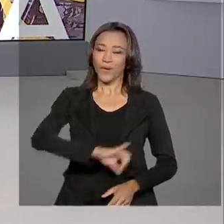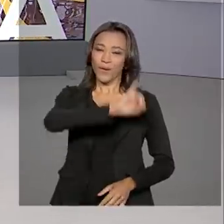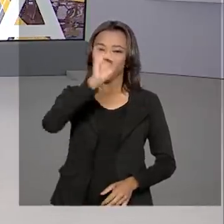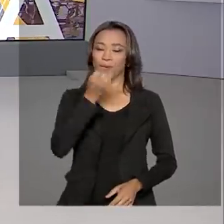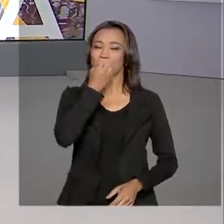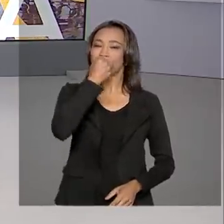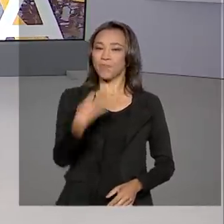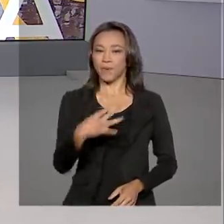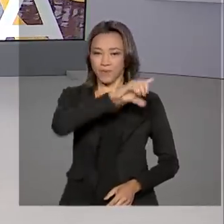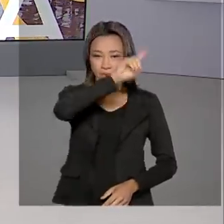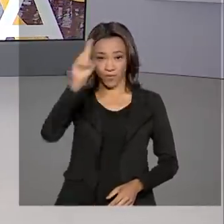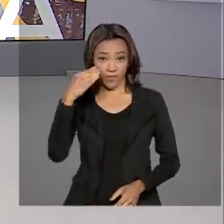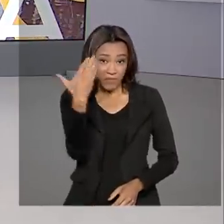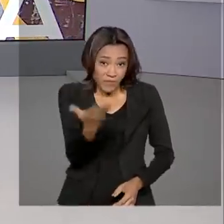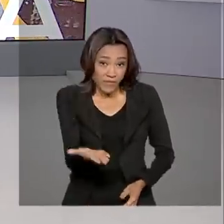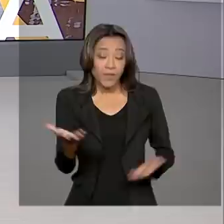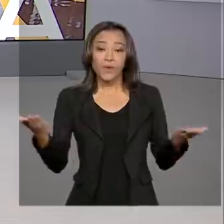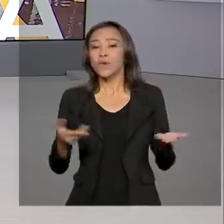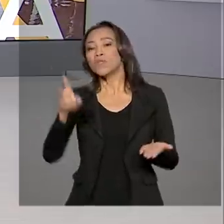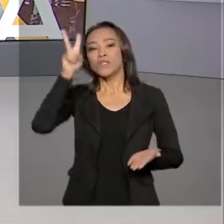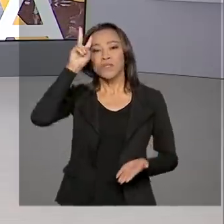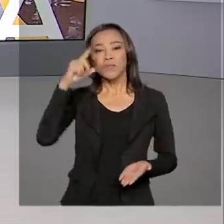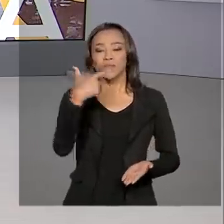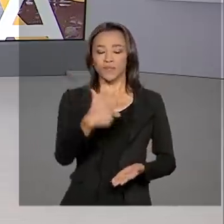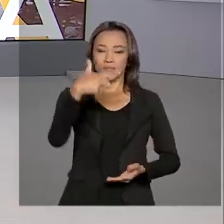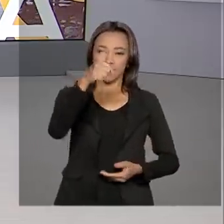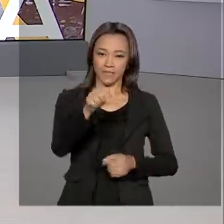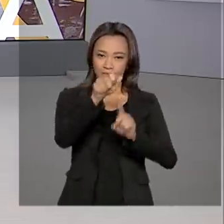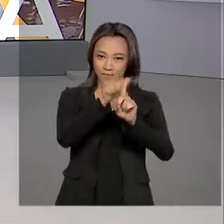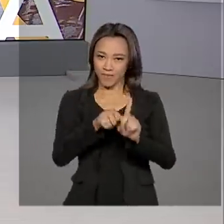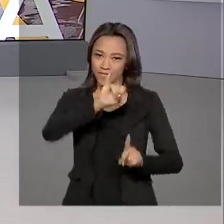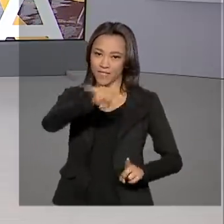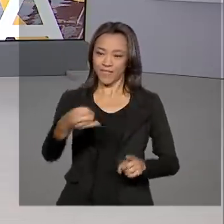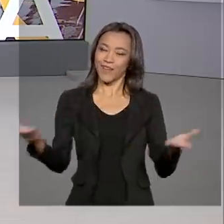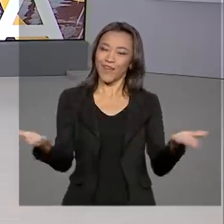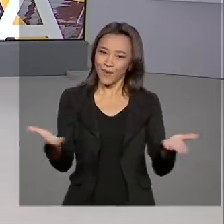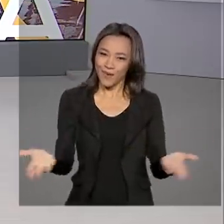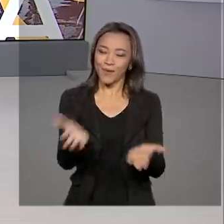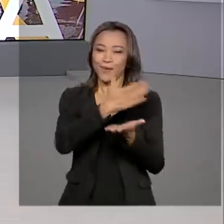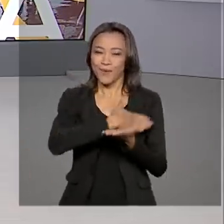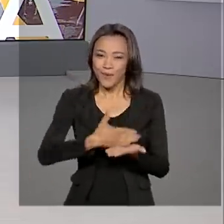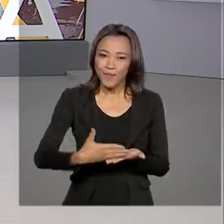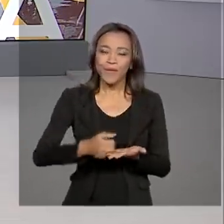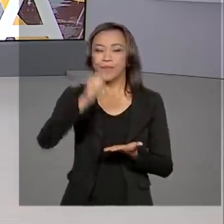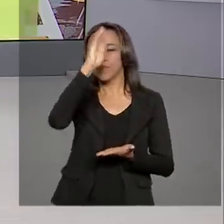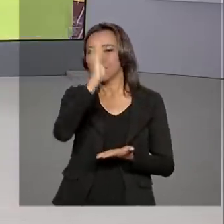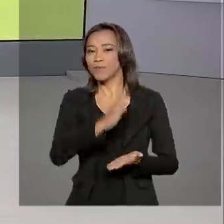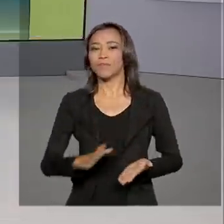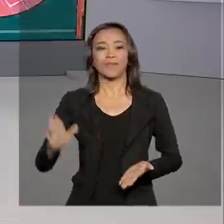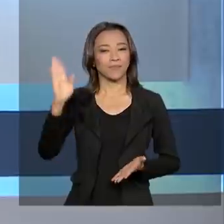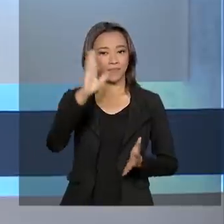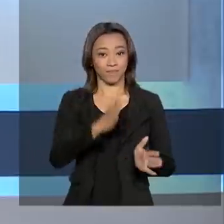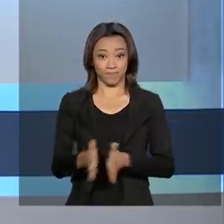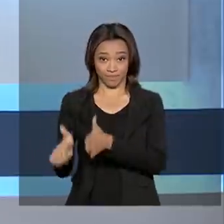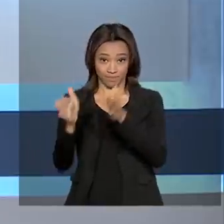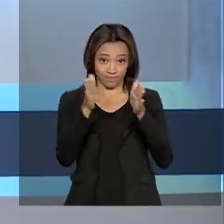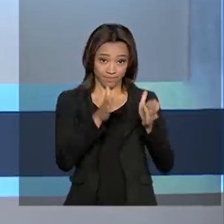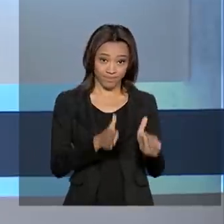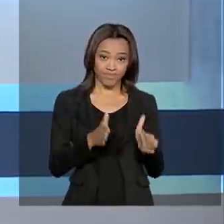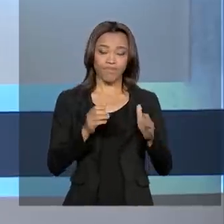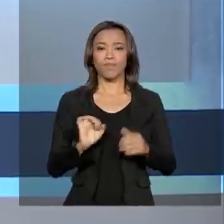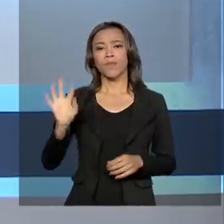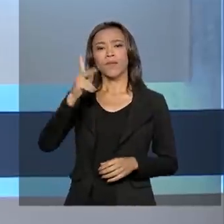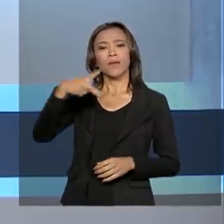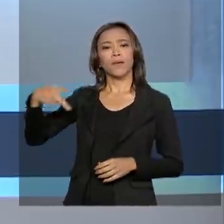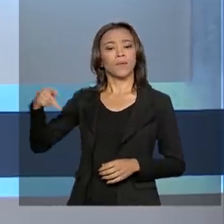Olá, bom dia para você. Hoje é segunda-feira, 27 de janeiro. Começa agora o Brasil em Dia para todo o país.